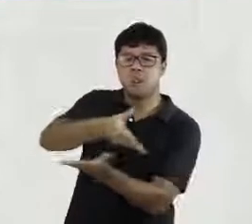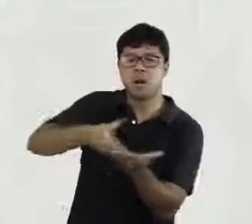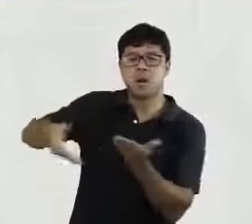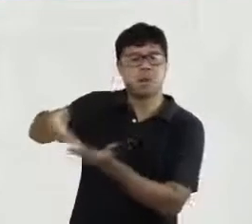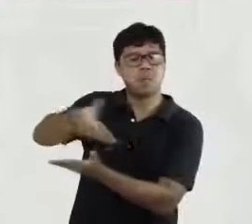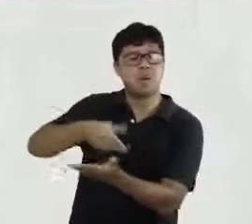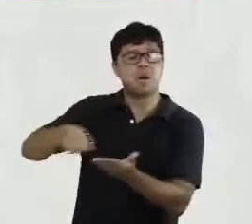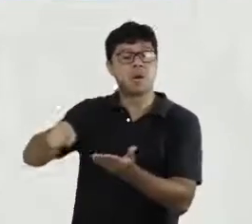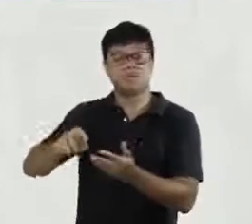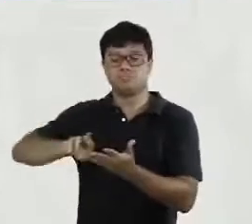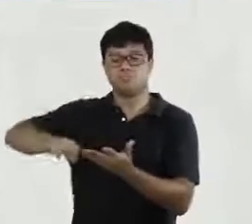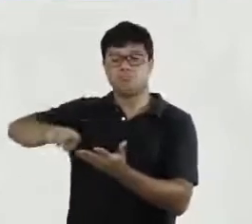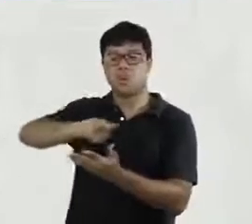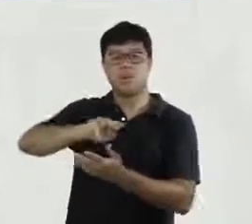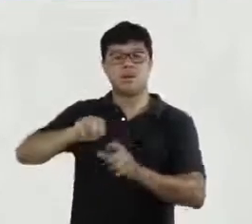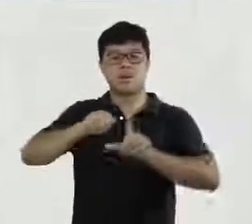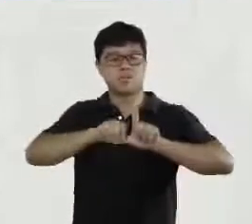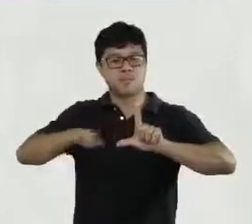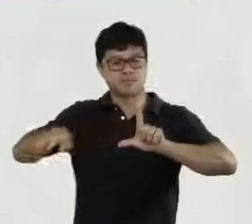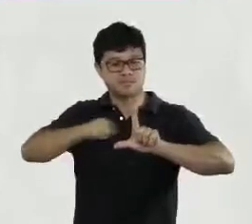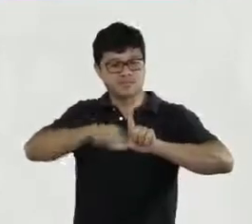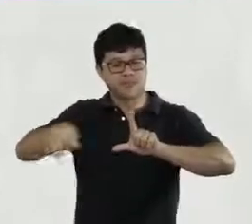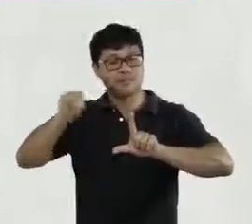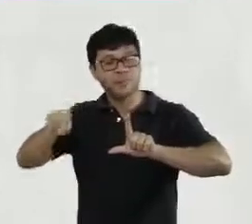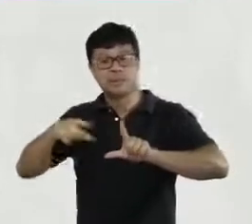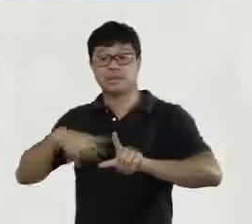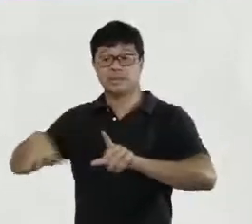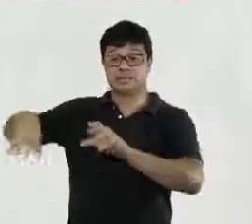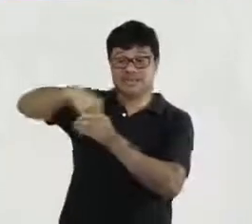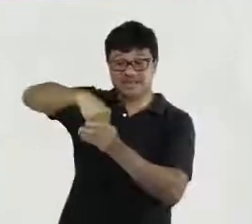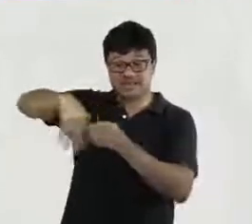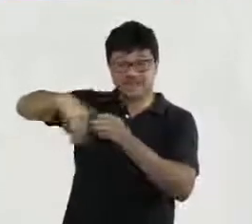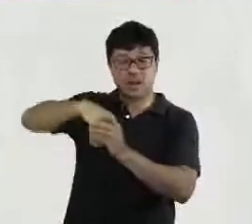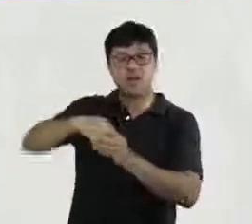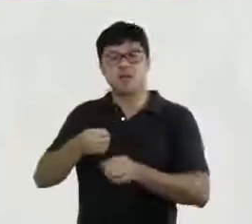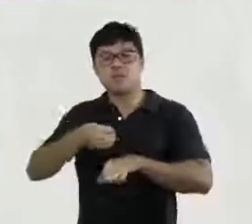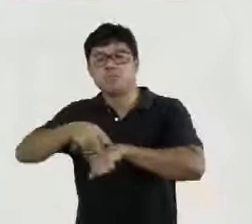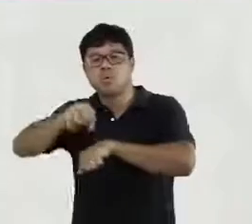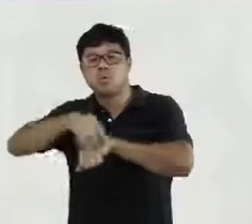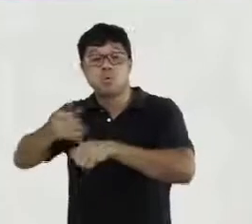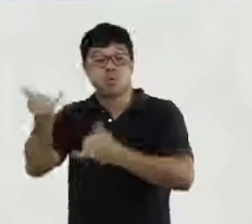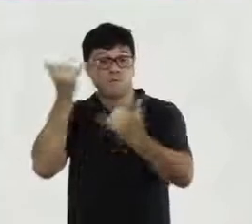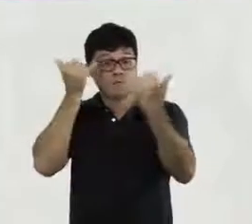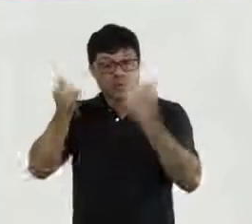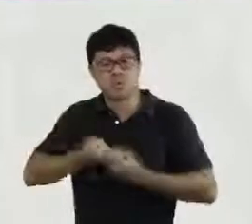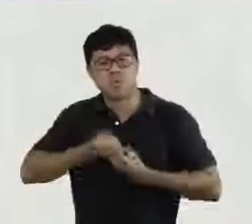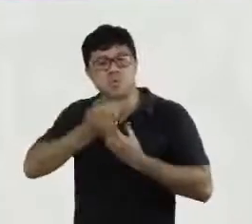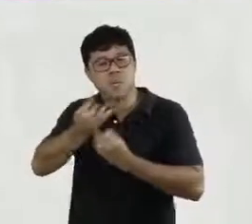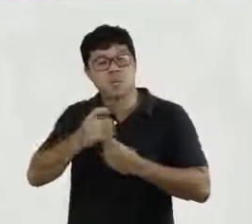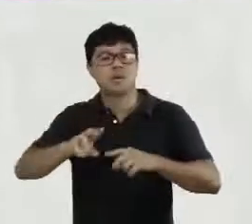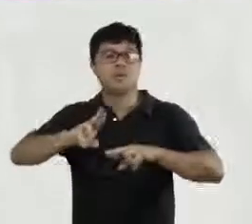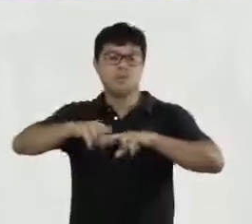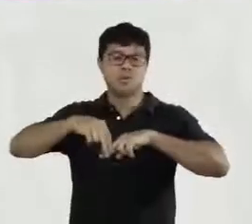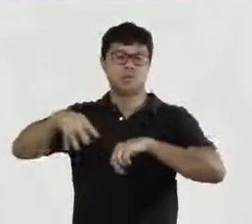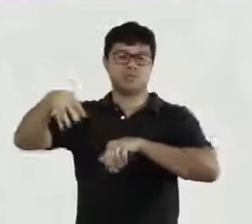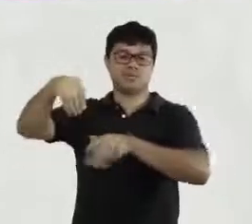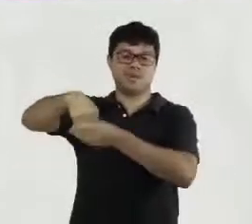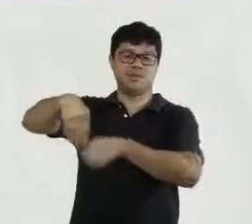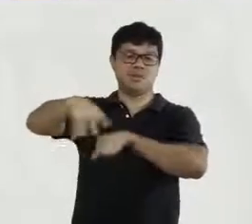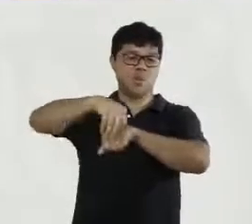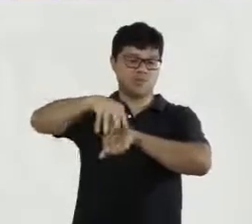materiais, multimediáticos que carregam, que transportam informação e, portanto, o